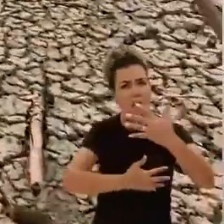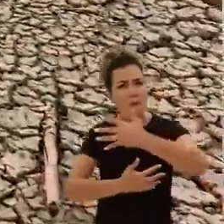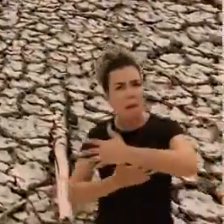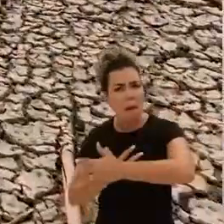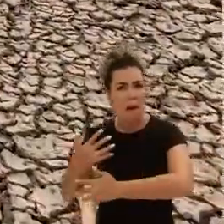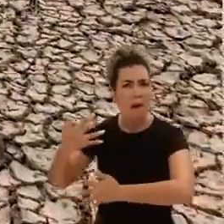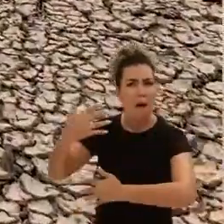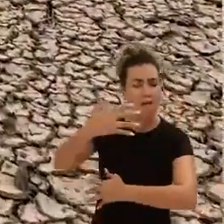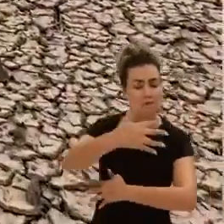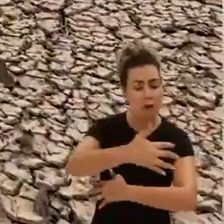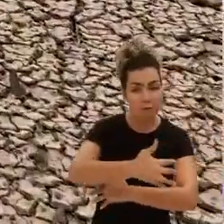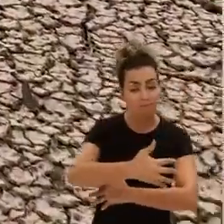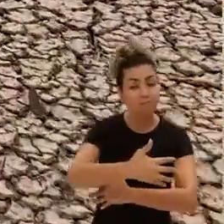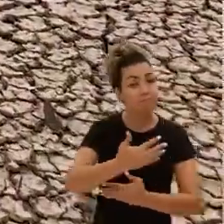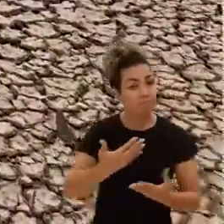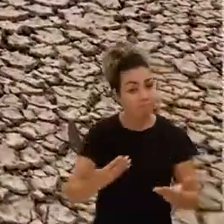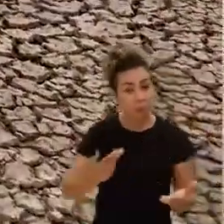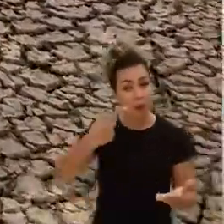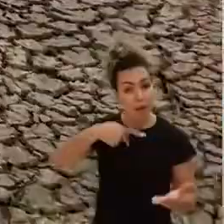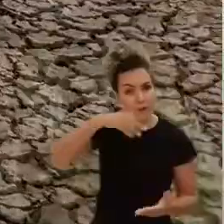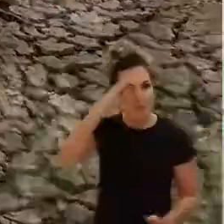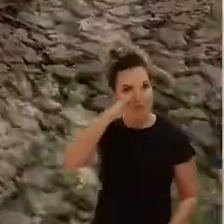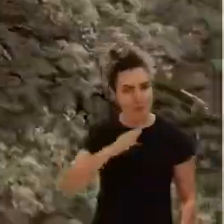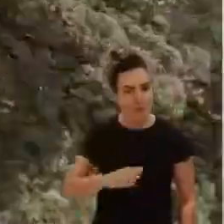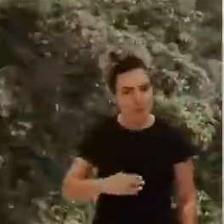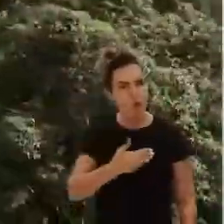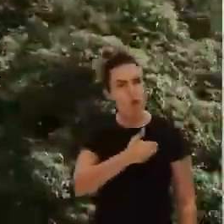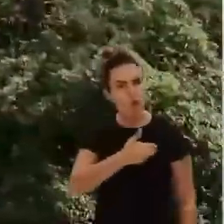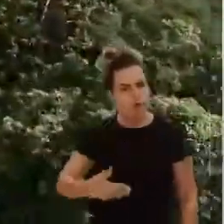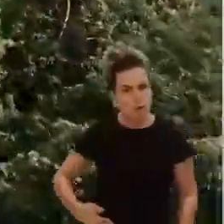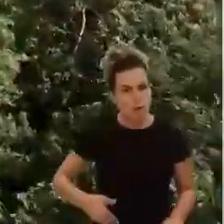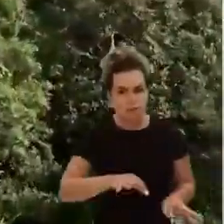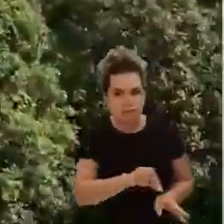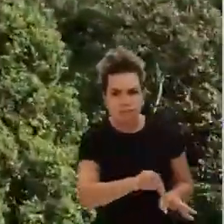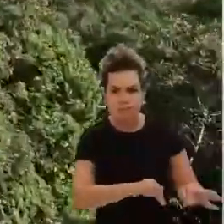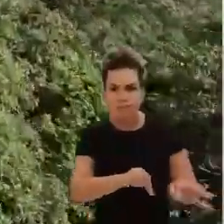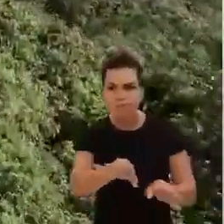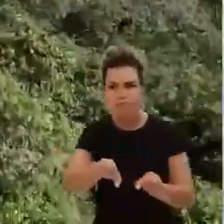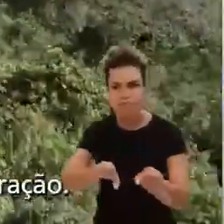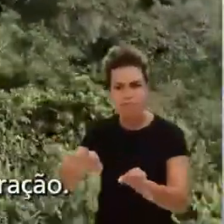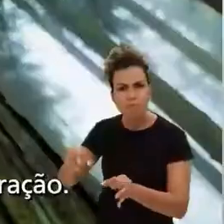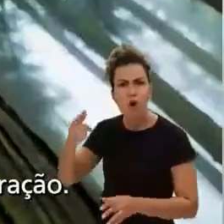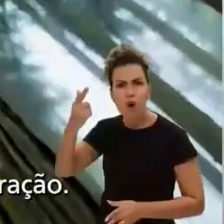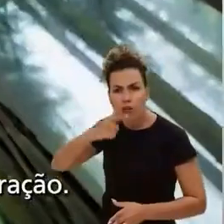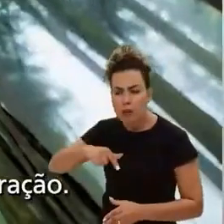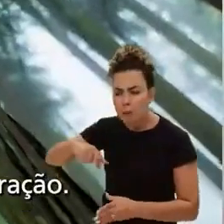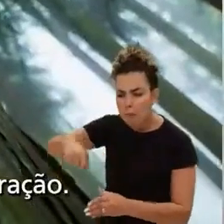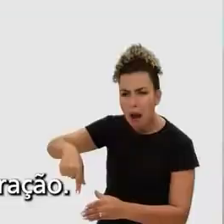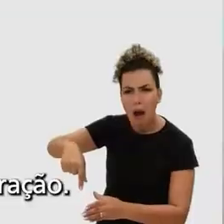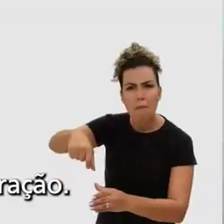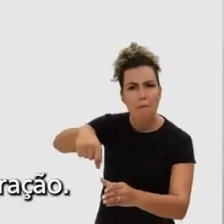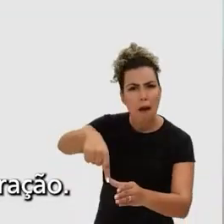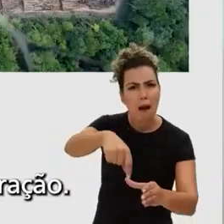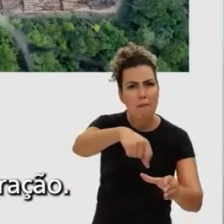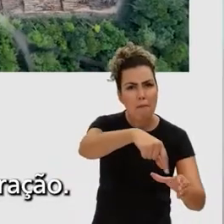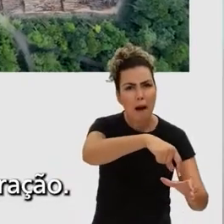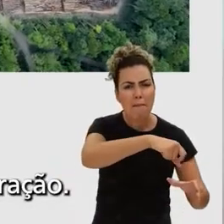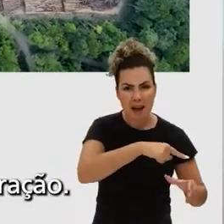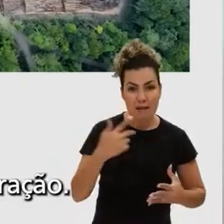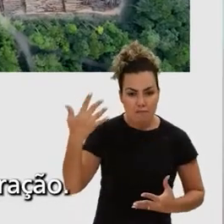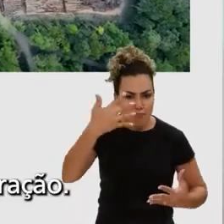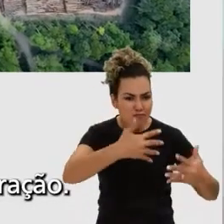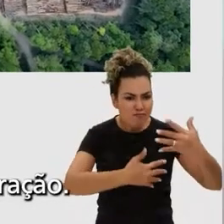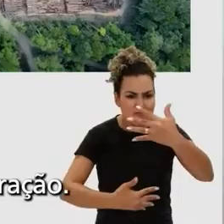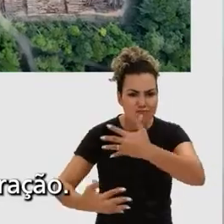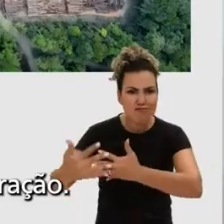nessa região que o governo brasileiro vai reconstruir milhões de hectares de mata nativa e transformar o arco do